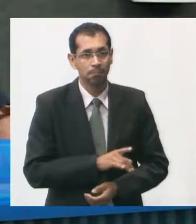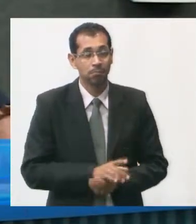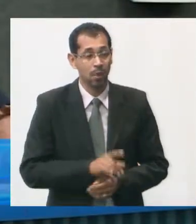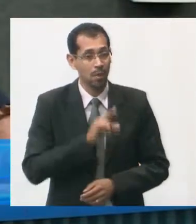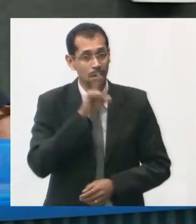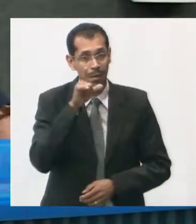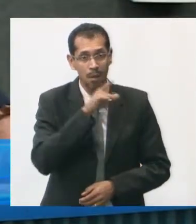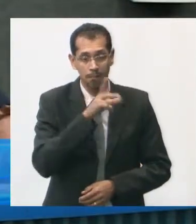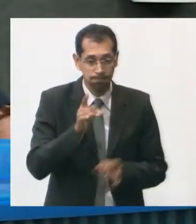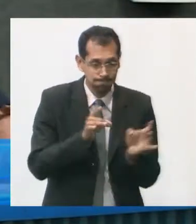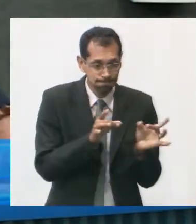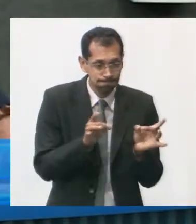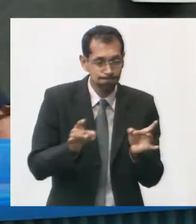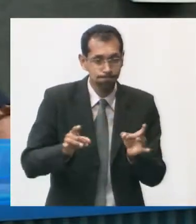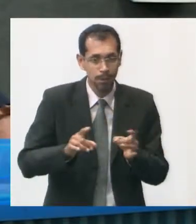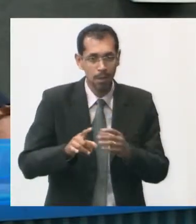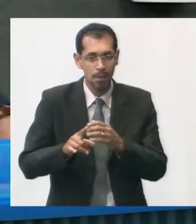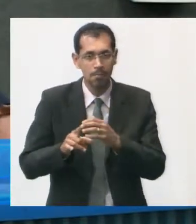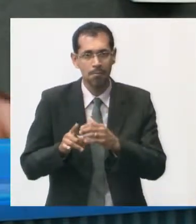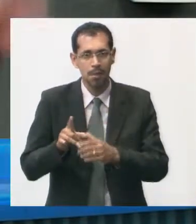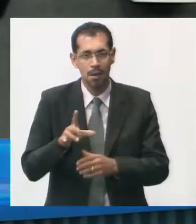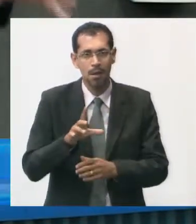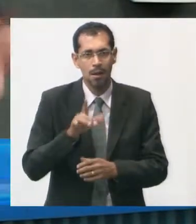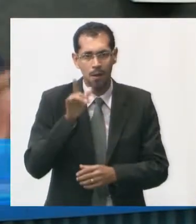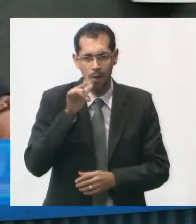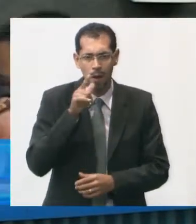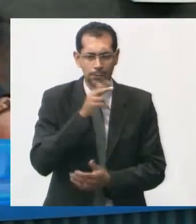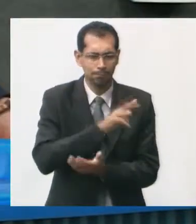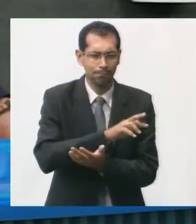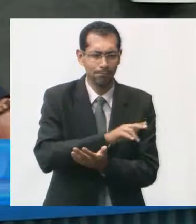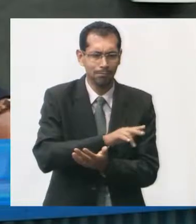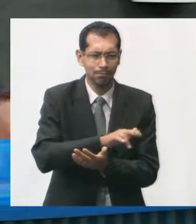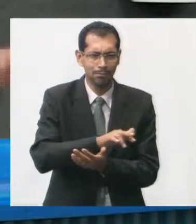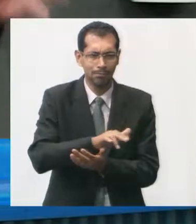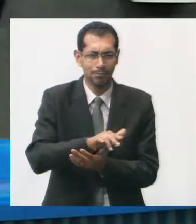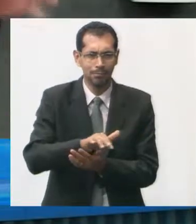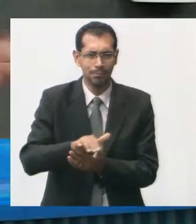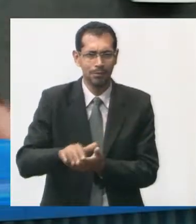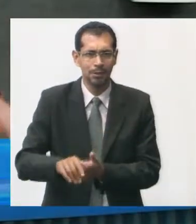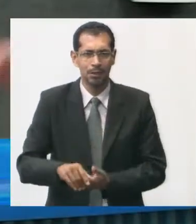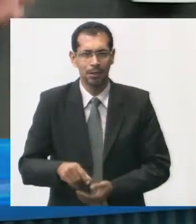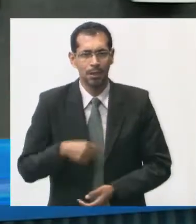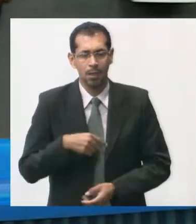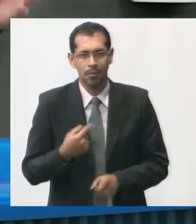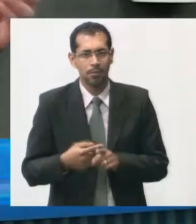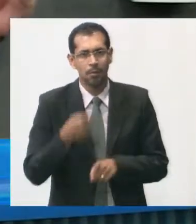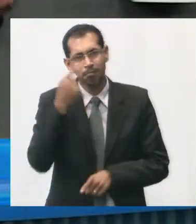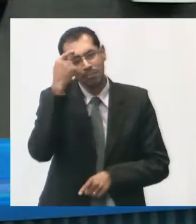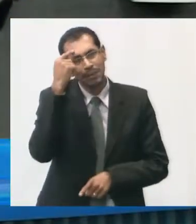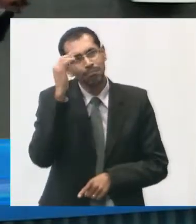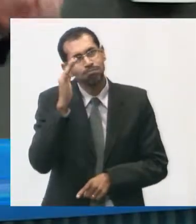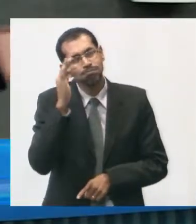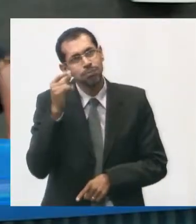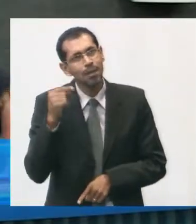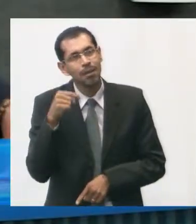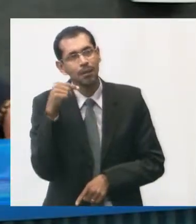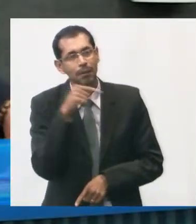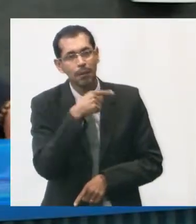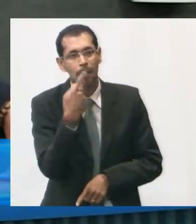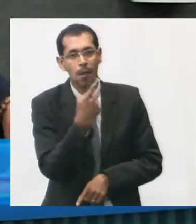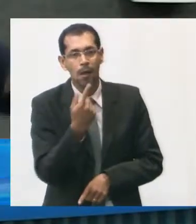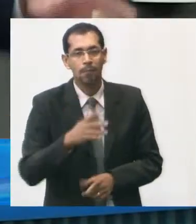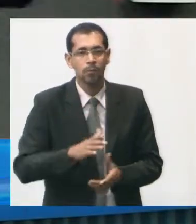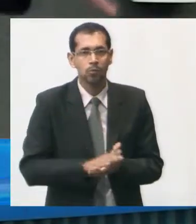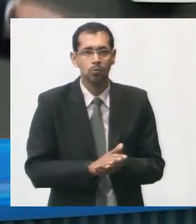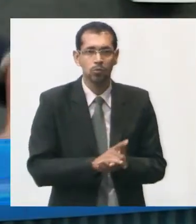lá fazendo isso naquela sua região, porque é uma região rica de comércio. É uma região rica, pessoas carentes, pessoas que necessitam do liquidez.